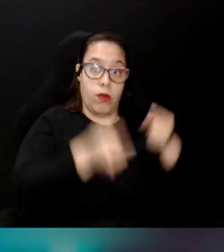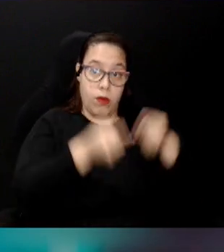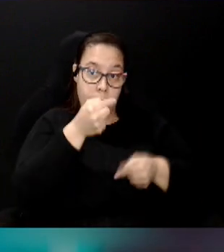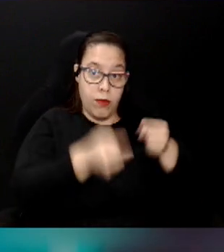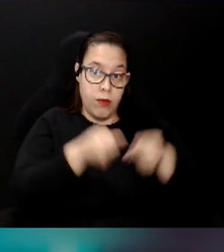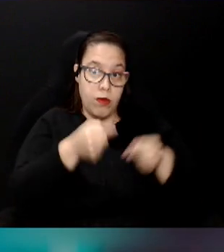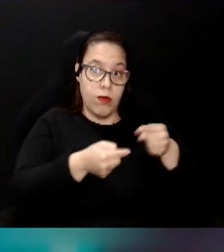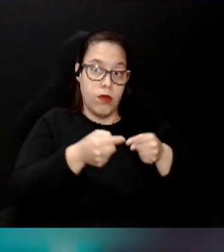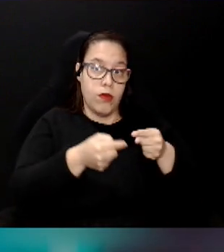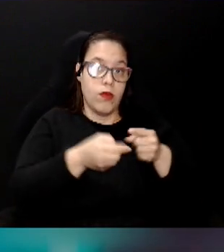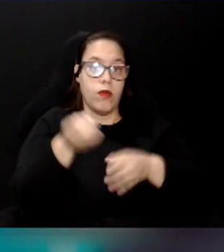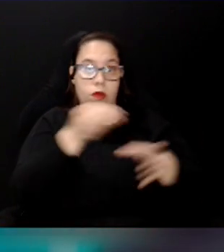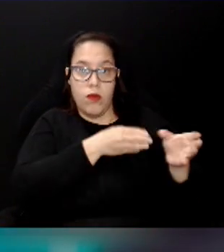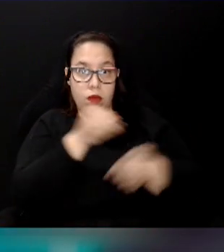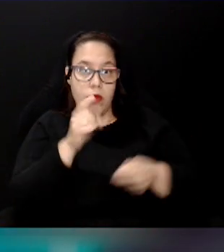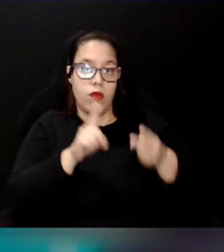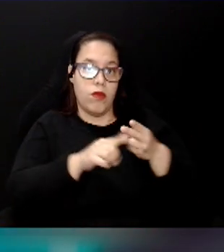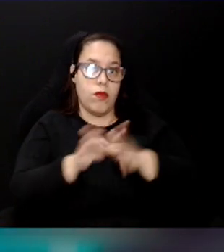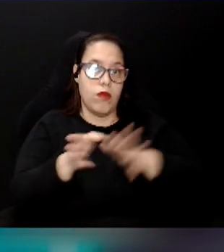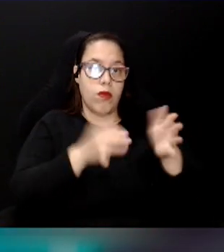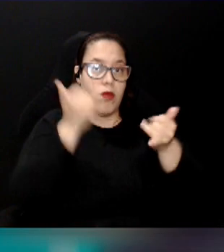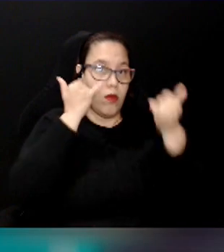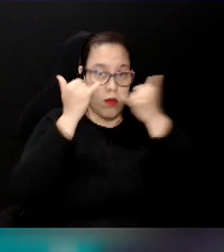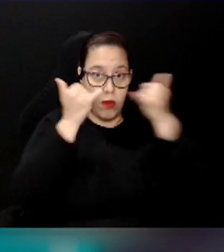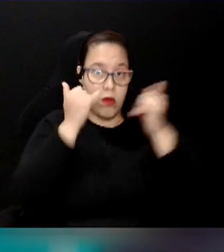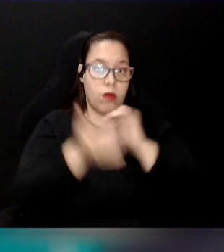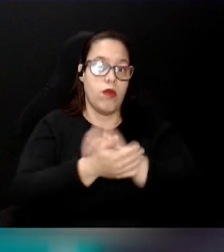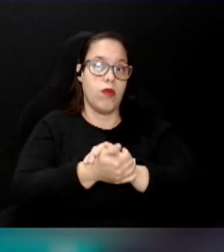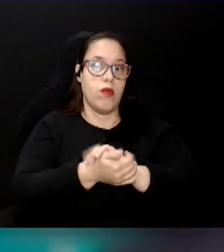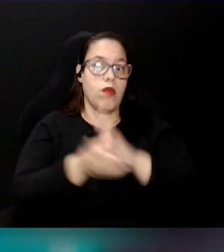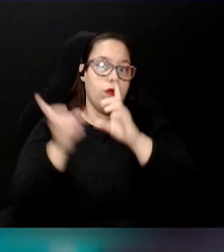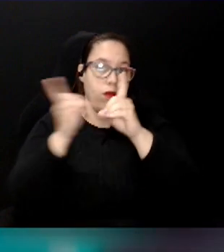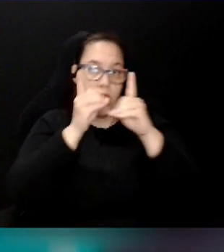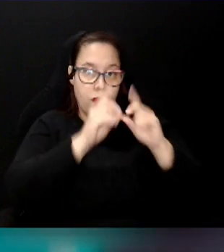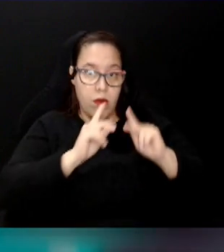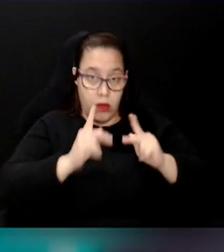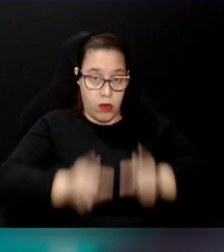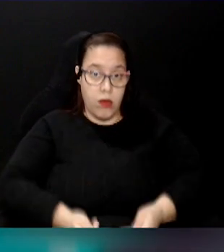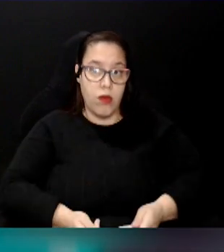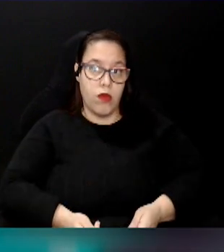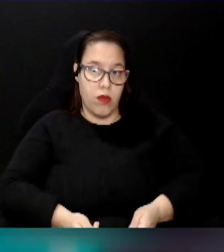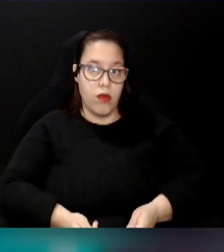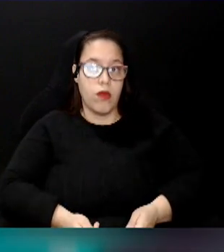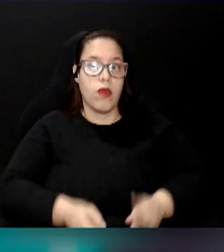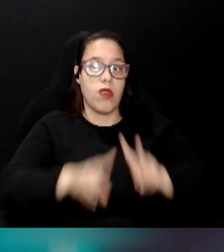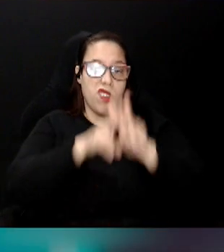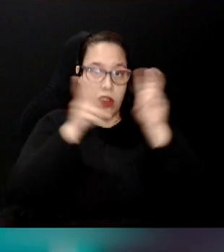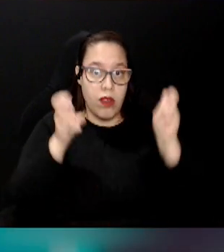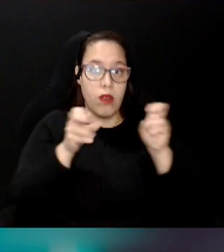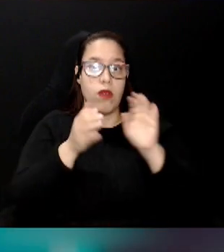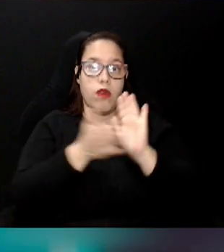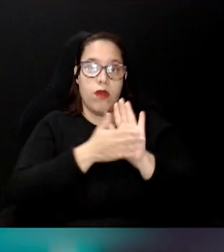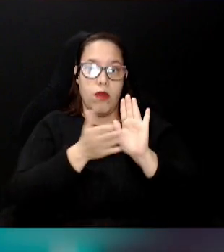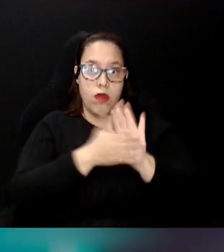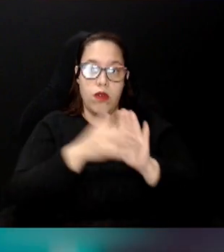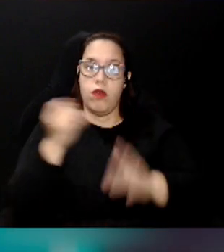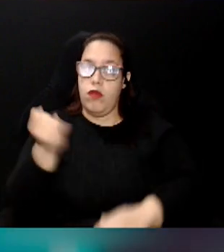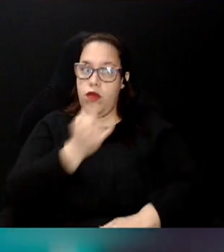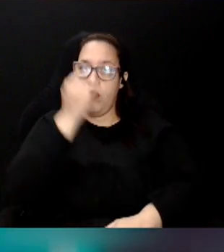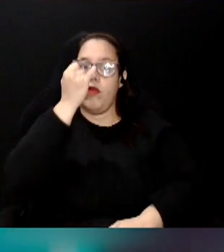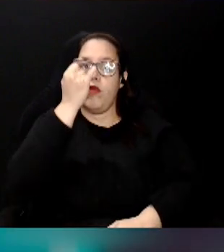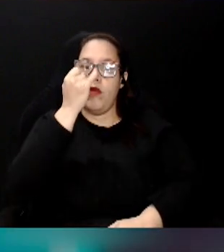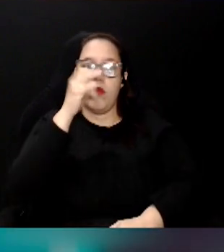inovação, acesso à informação e atendimento humanizado, temas considerados essenciais para fortalecer